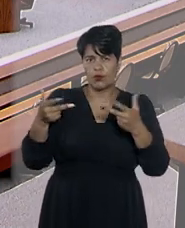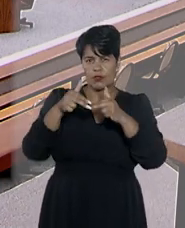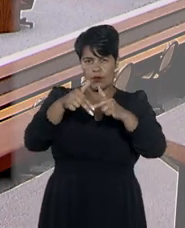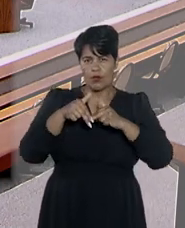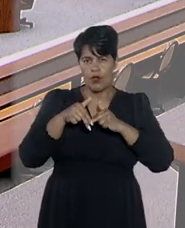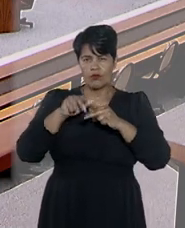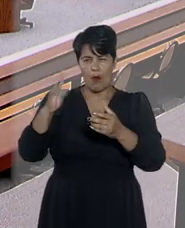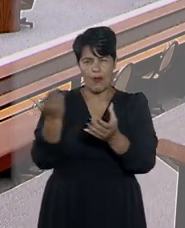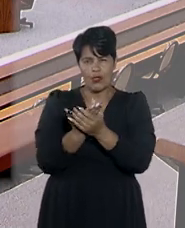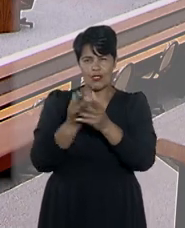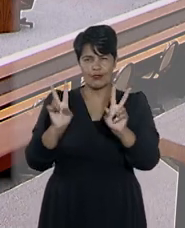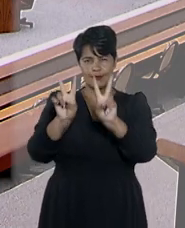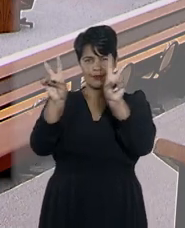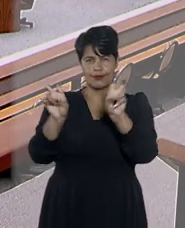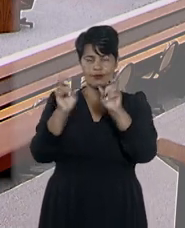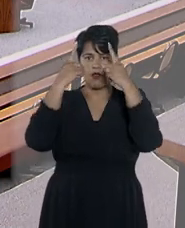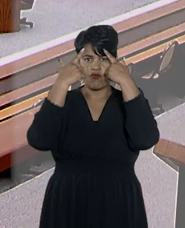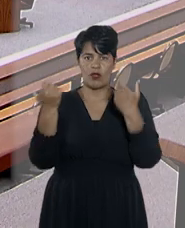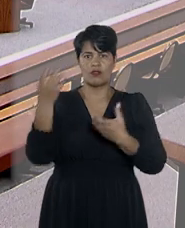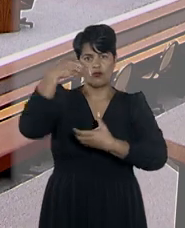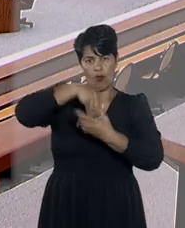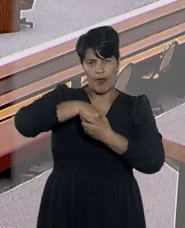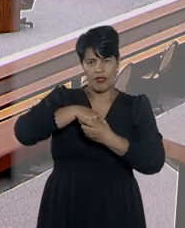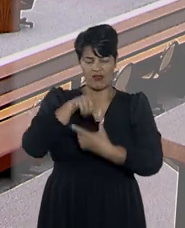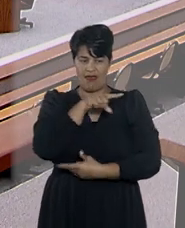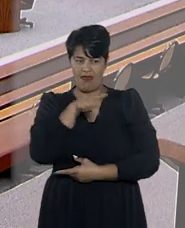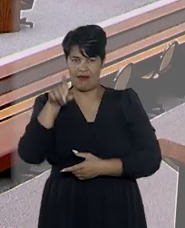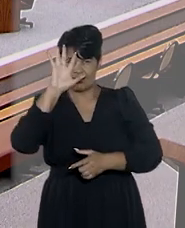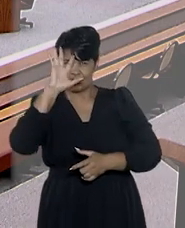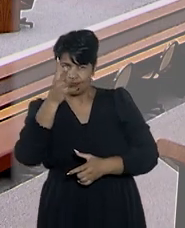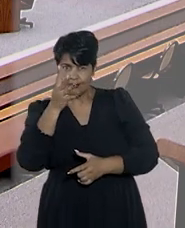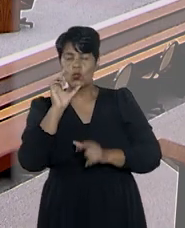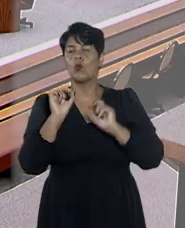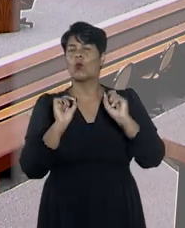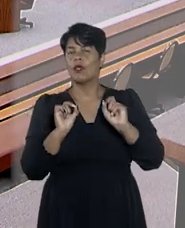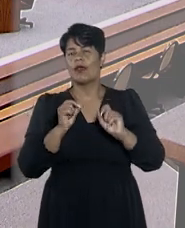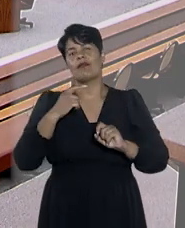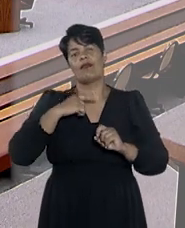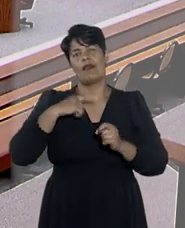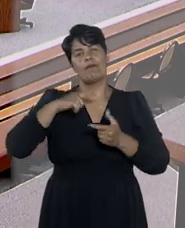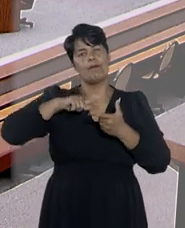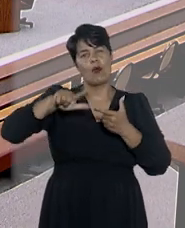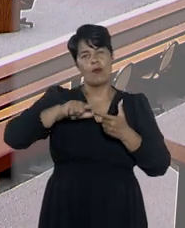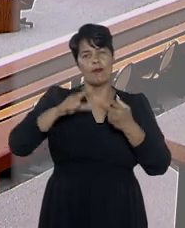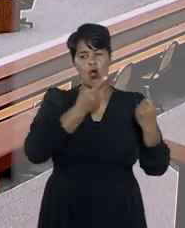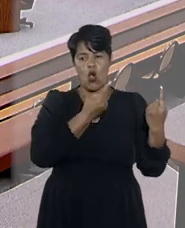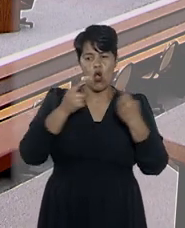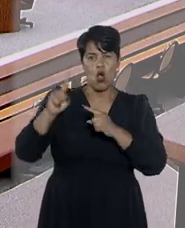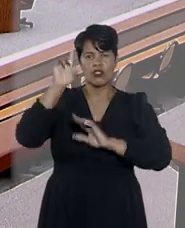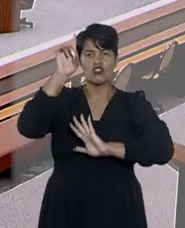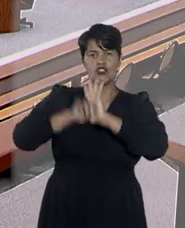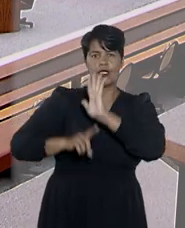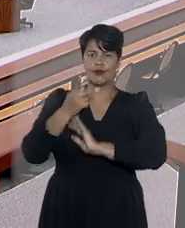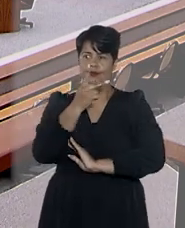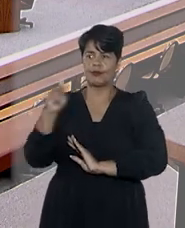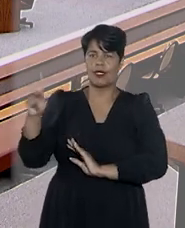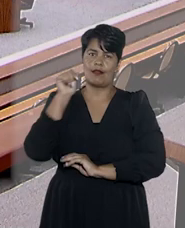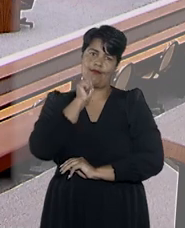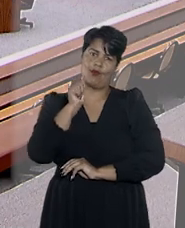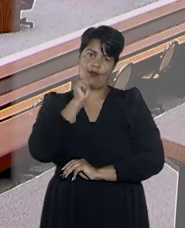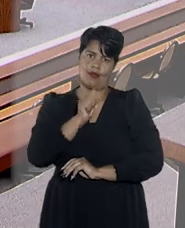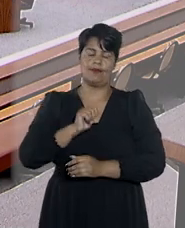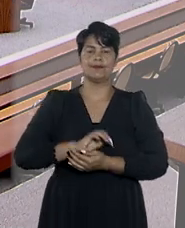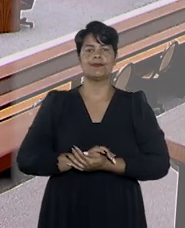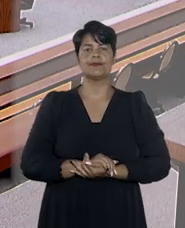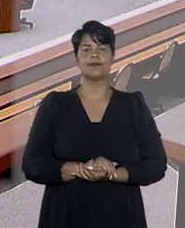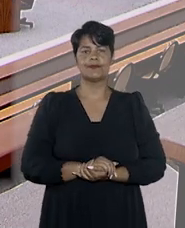que arquivou inquérito sobre violência doméstica. Essa decisão foi tomada de forma excepcional por haver flagrante violação a direito